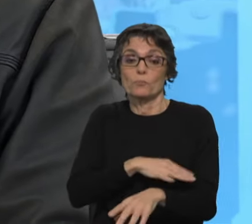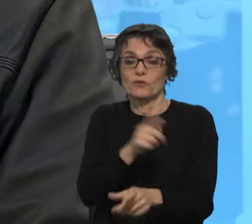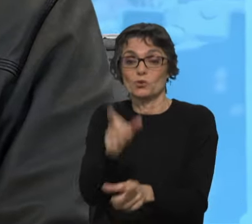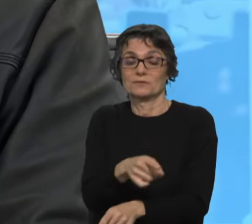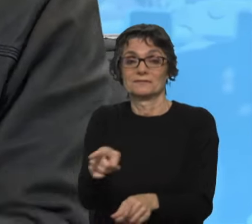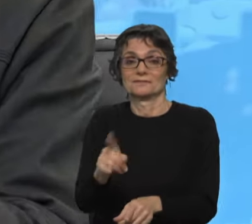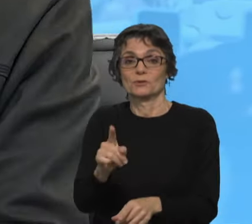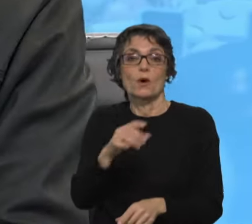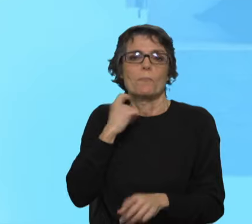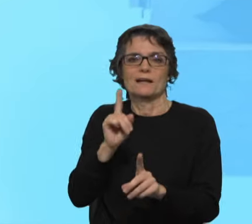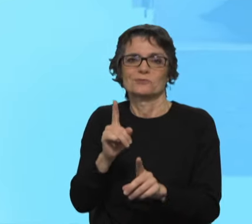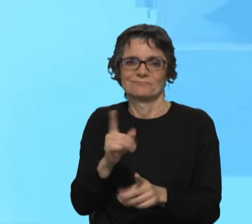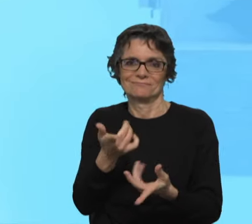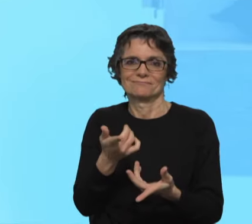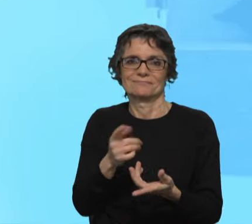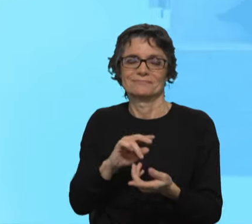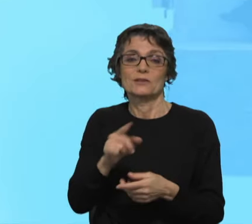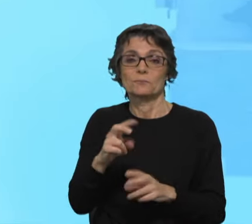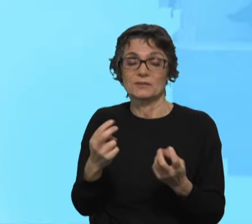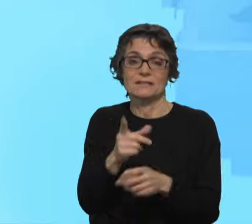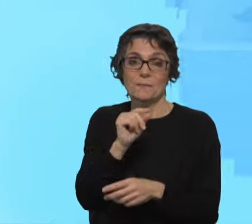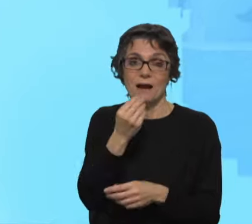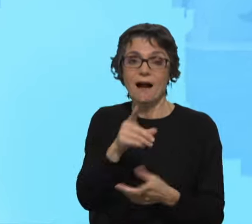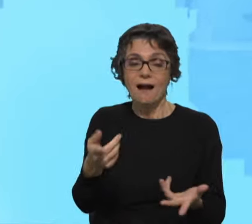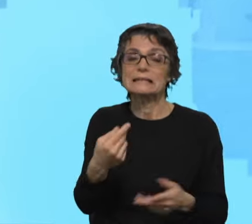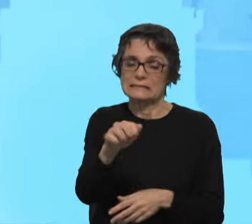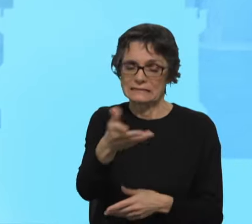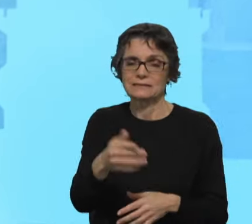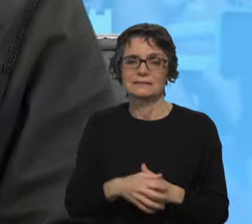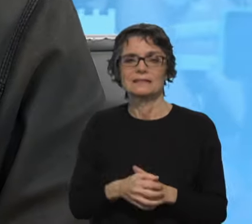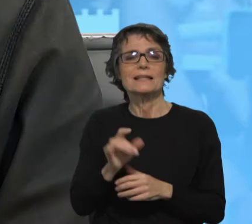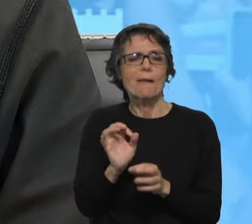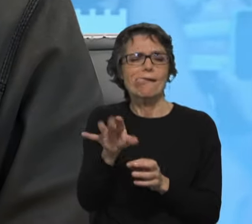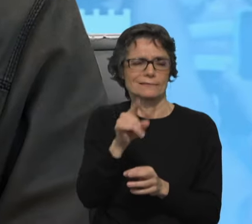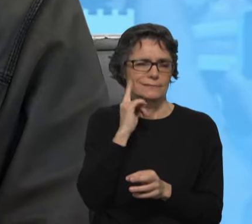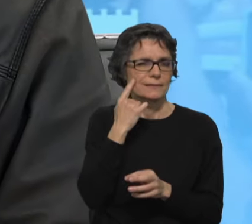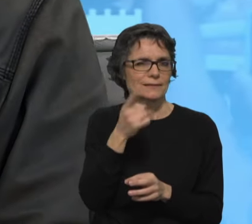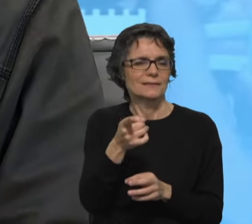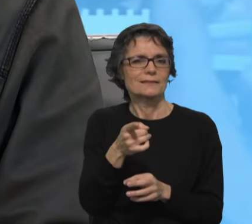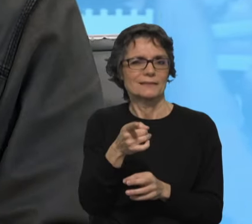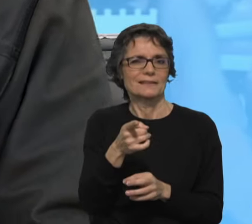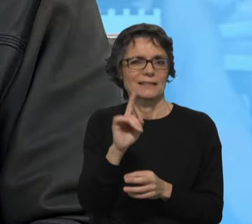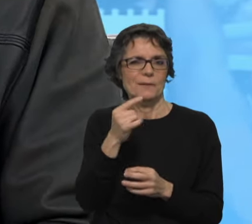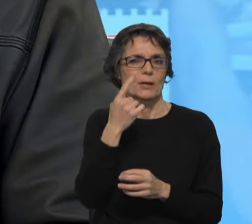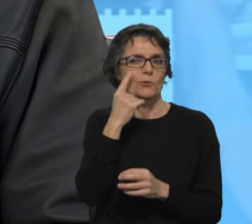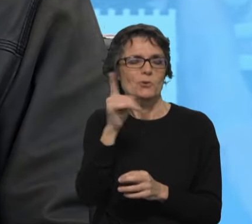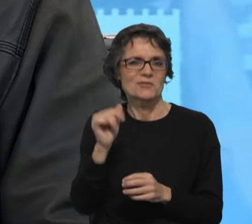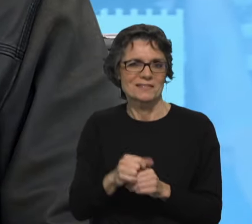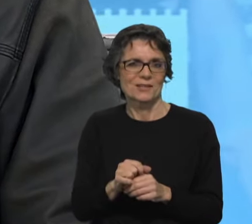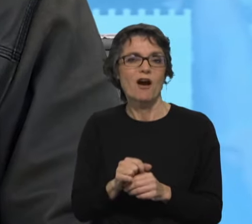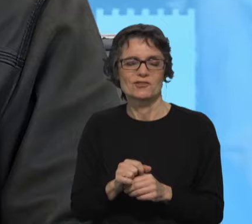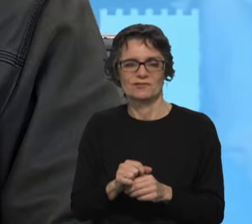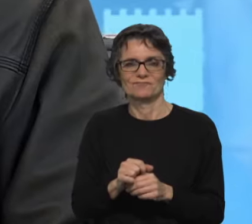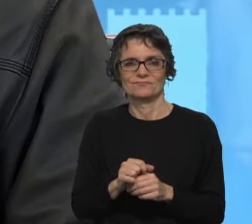seia também não é mas ainda antes da ceia ainda vou referir um outro pormenor que também não não não é muito comum é é por